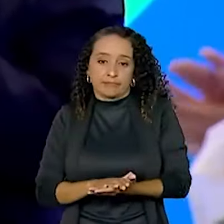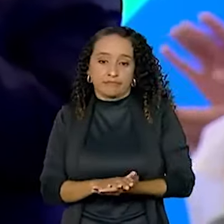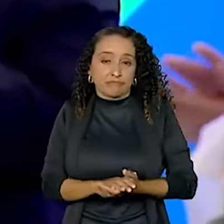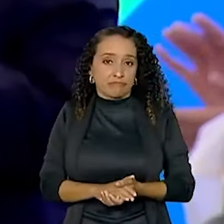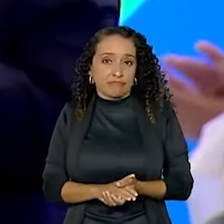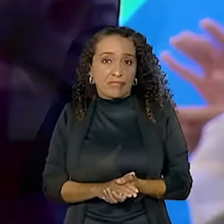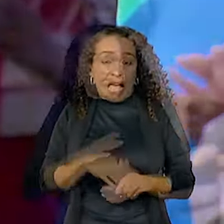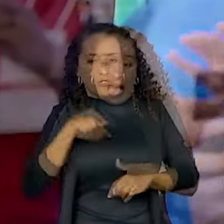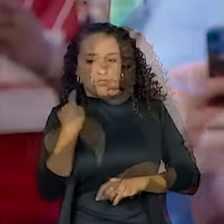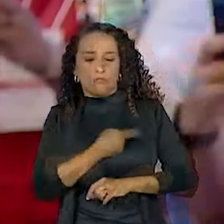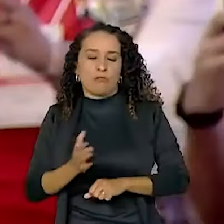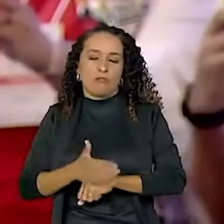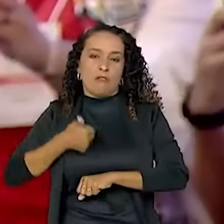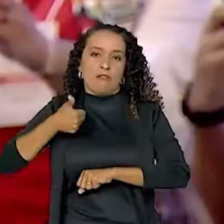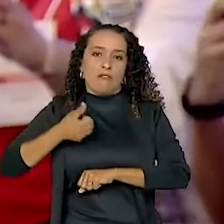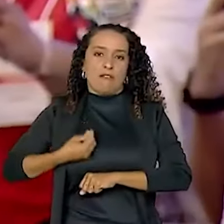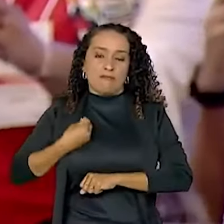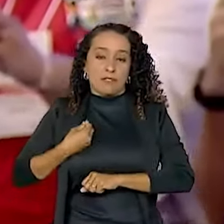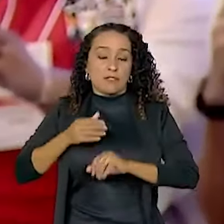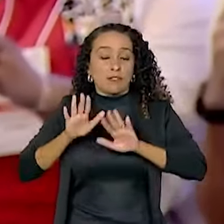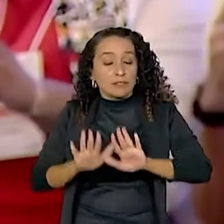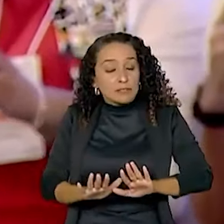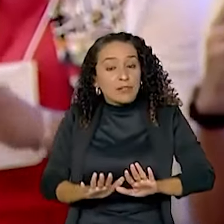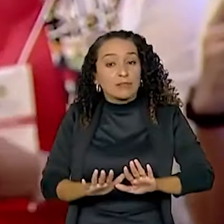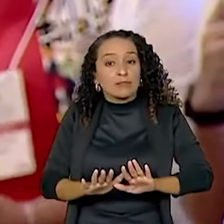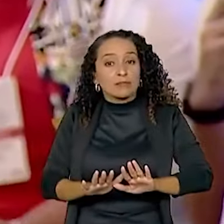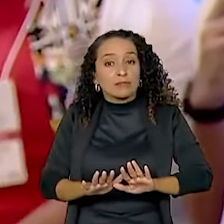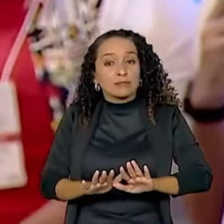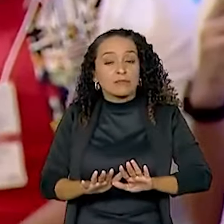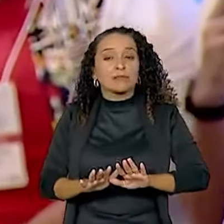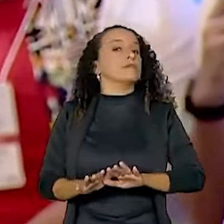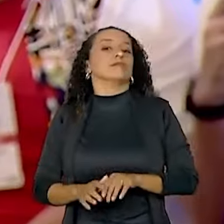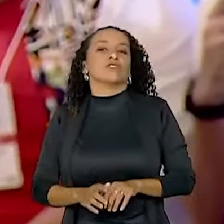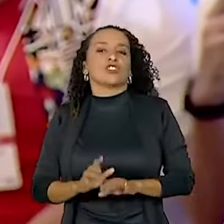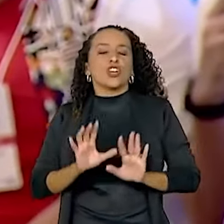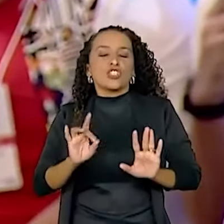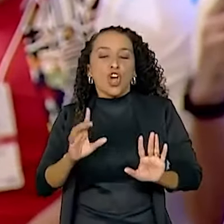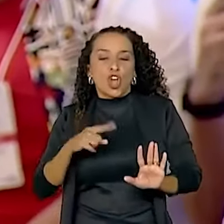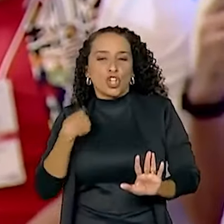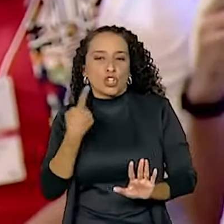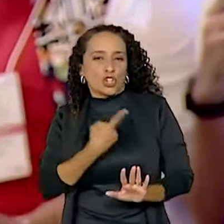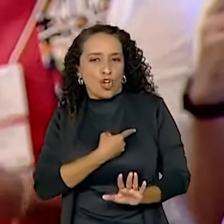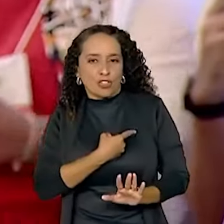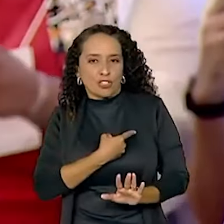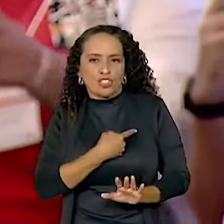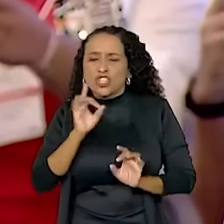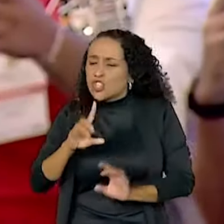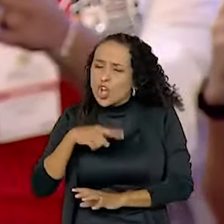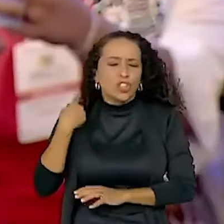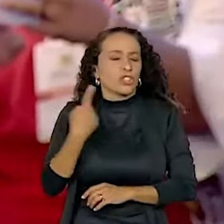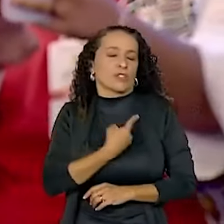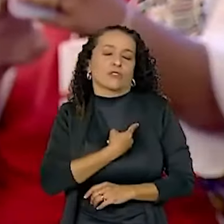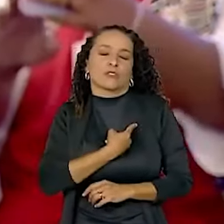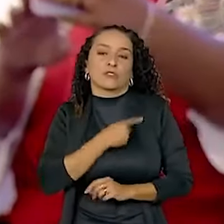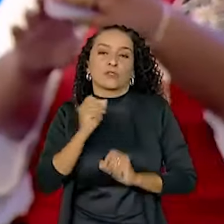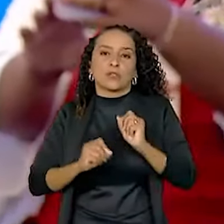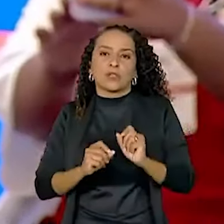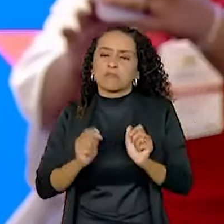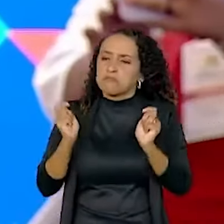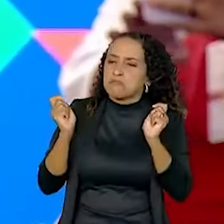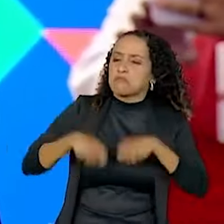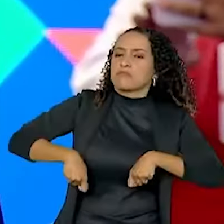Ministério da Cultura. Então, companheiros e companheiras, só nós, somente nós,